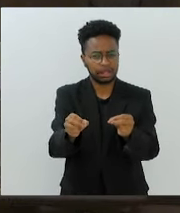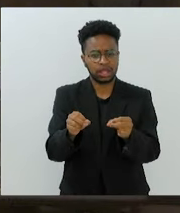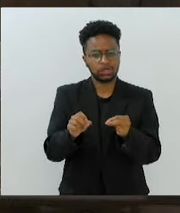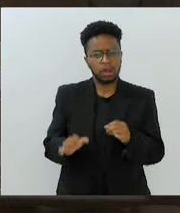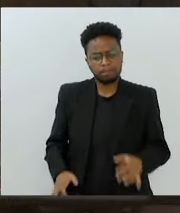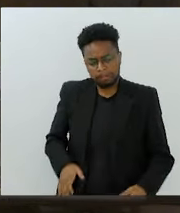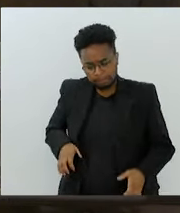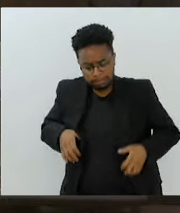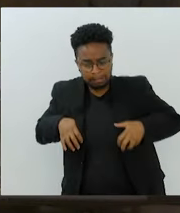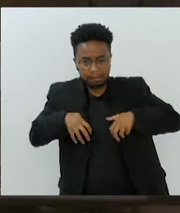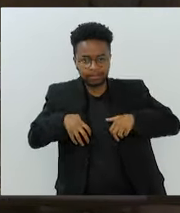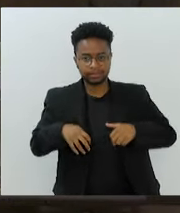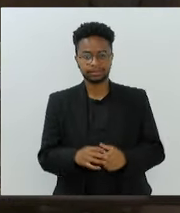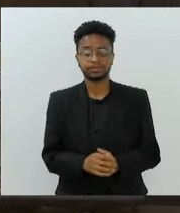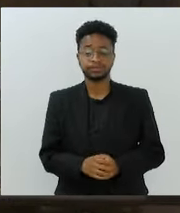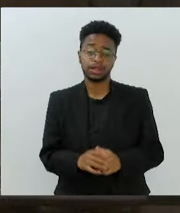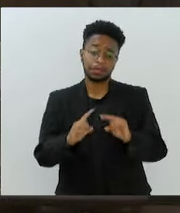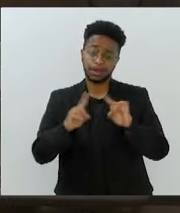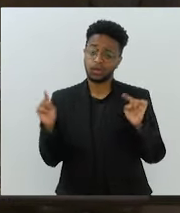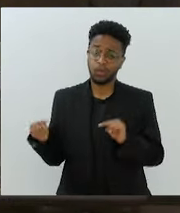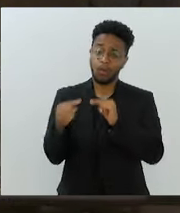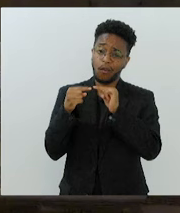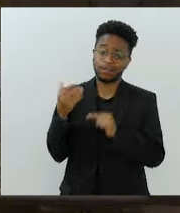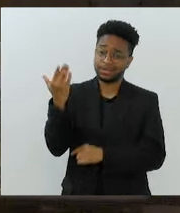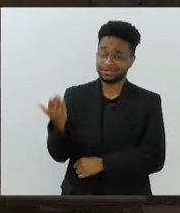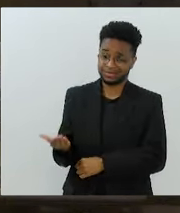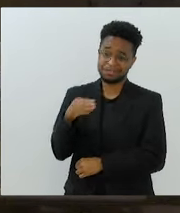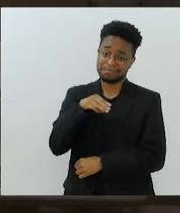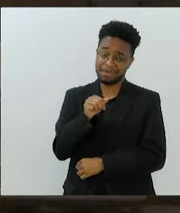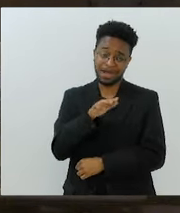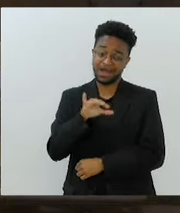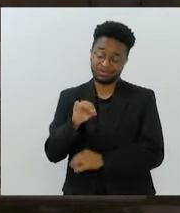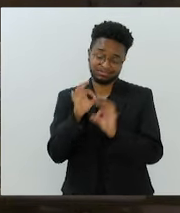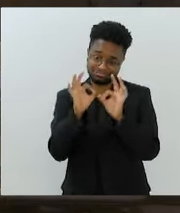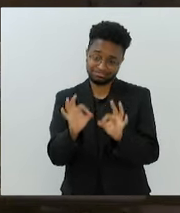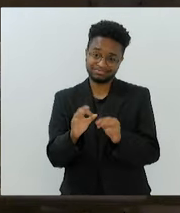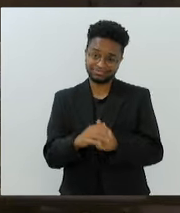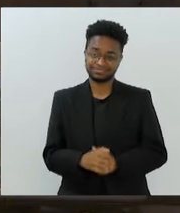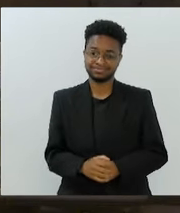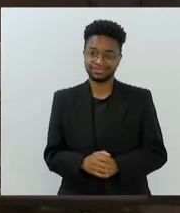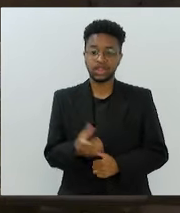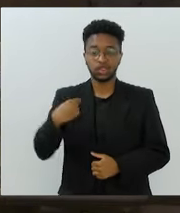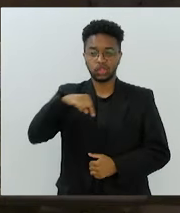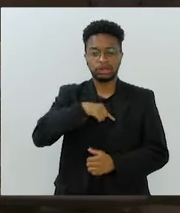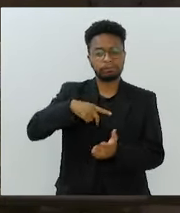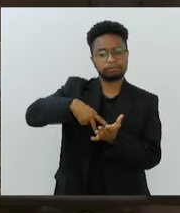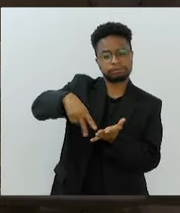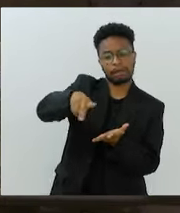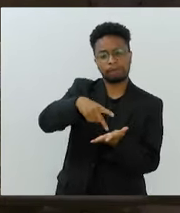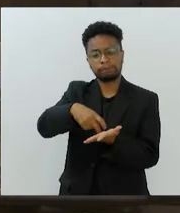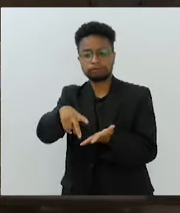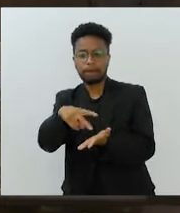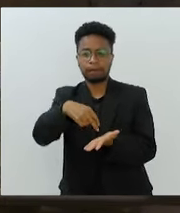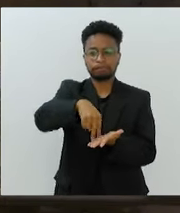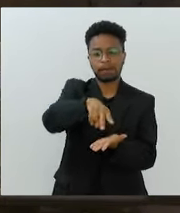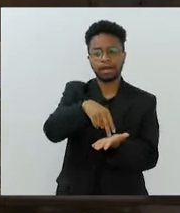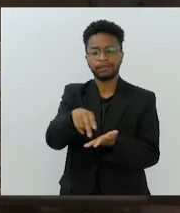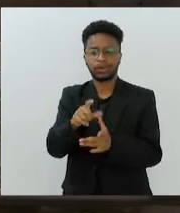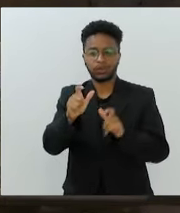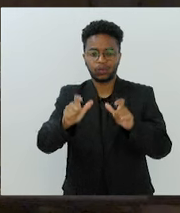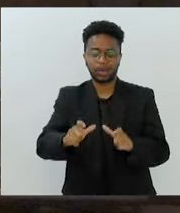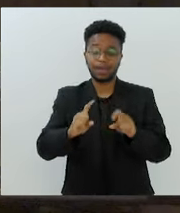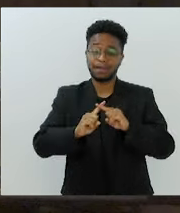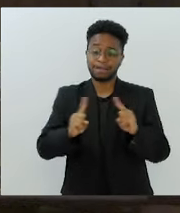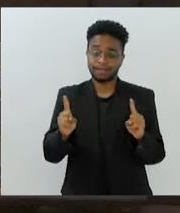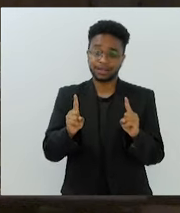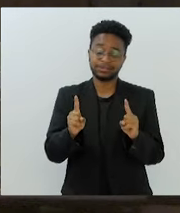nossas pernas, mas tinha a cara do Mário Moscatelli, não há dúvida nenhuma, todos nós derrapando lá no meio daquele manguezal,